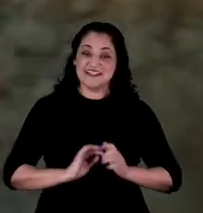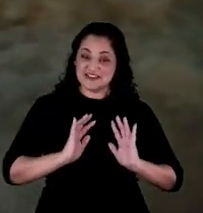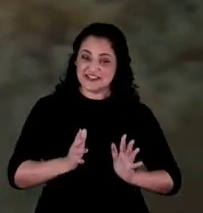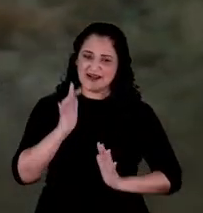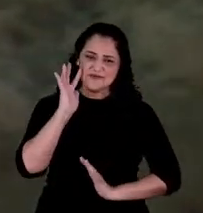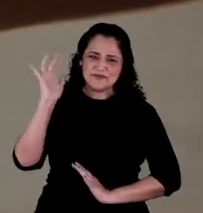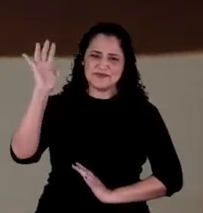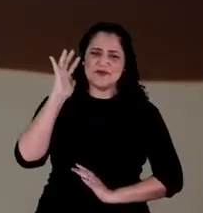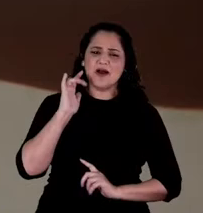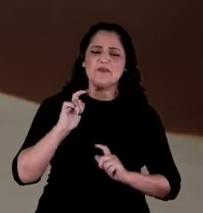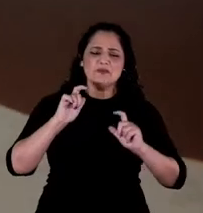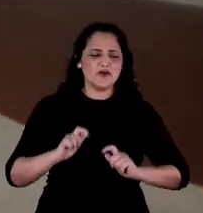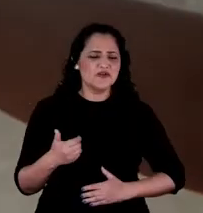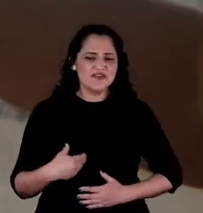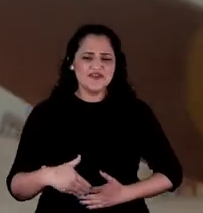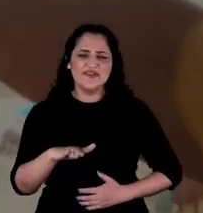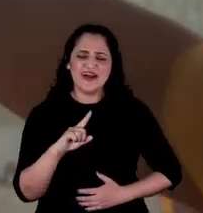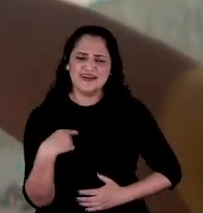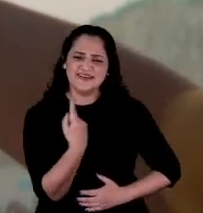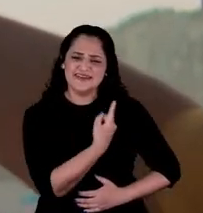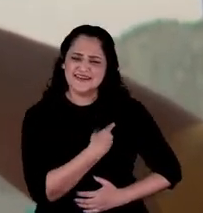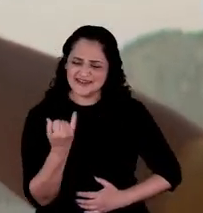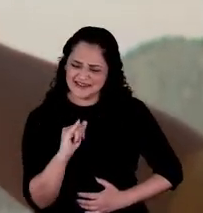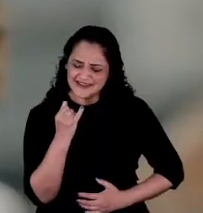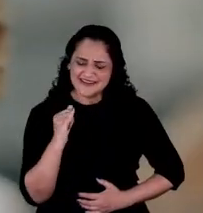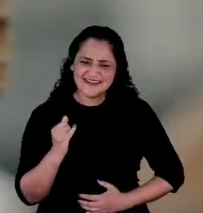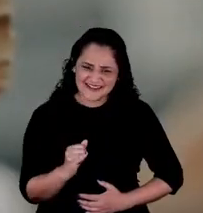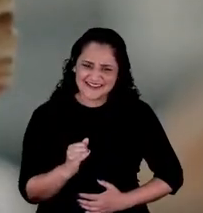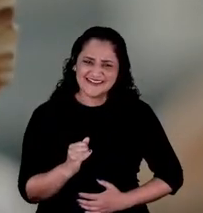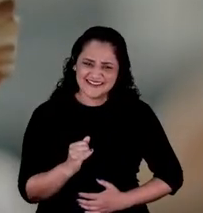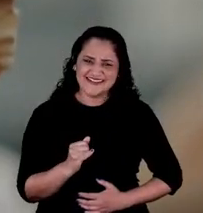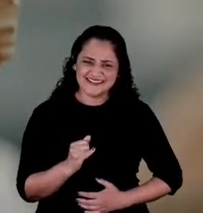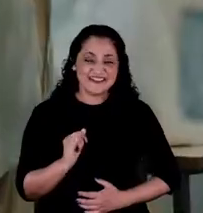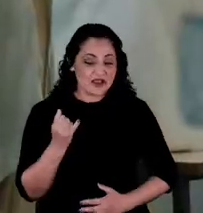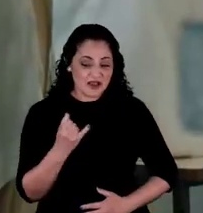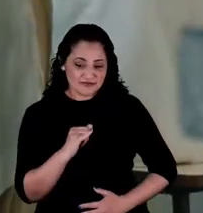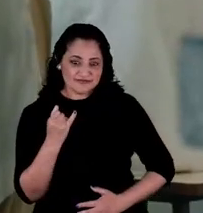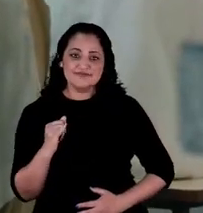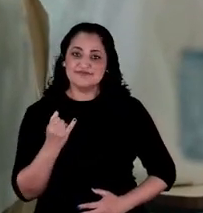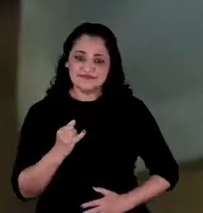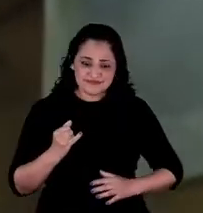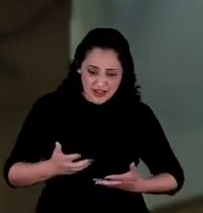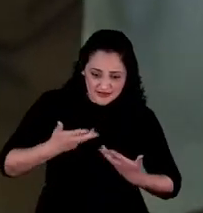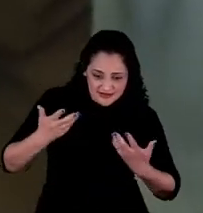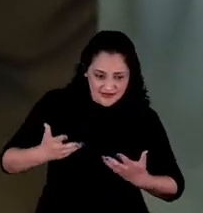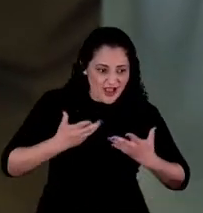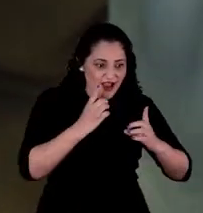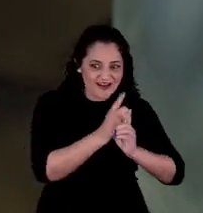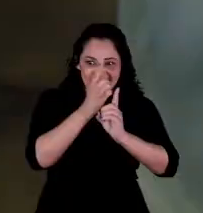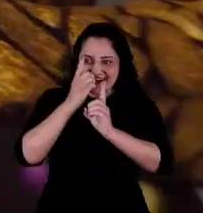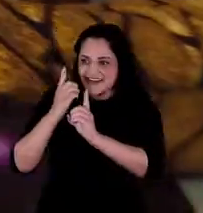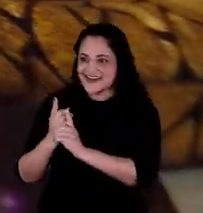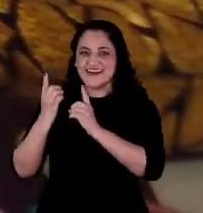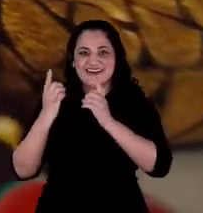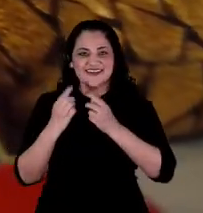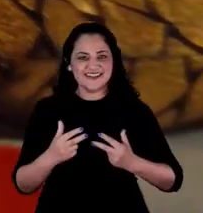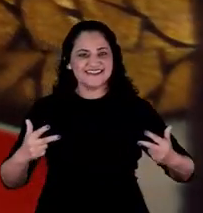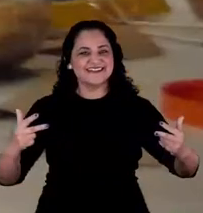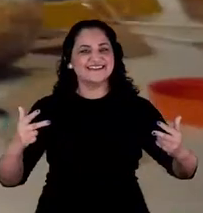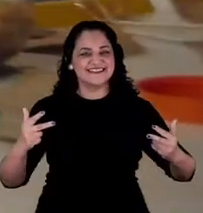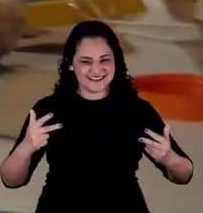já parou para pensar Para onde vai a nossa energia a nossa energia incentiva descobertas